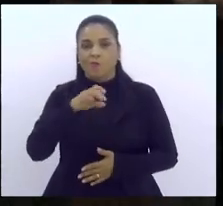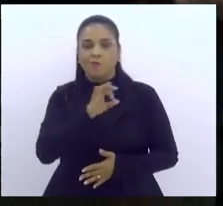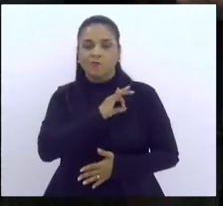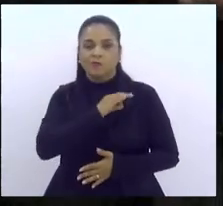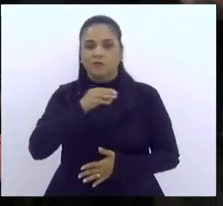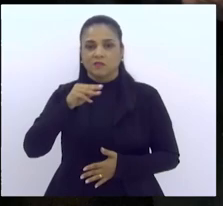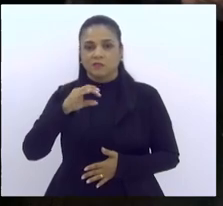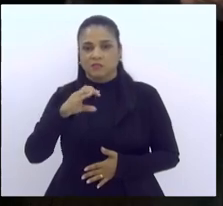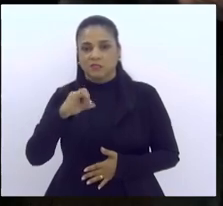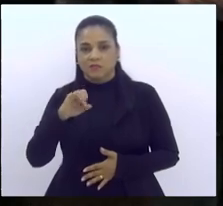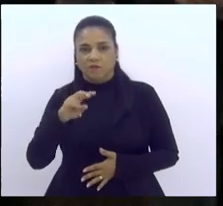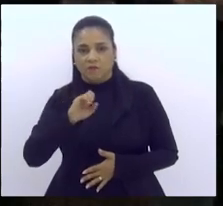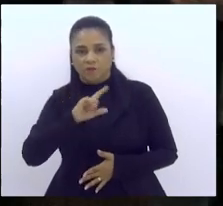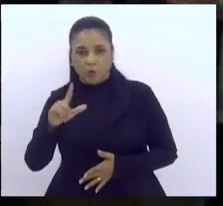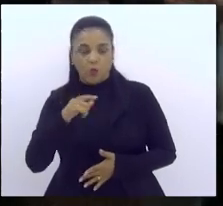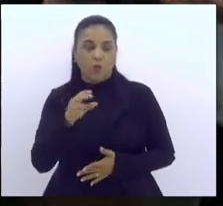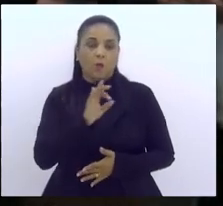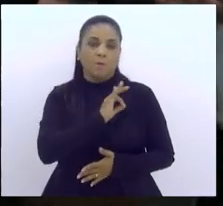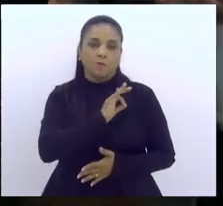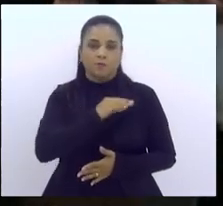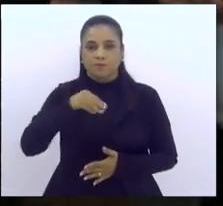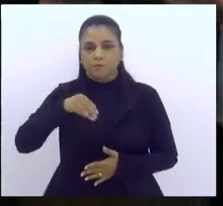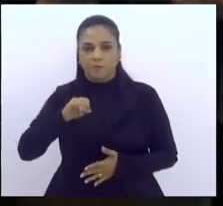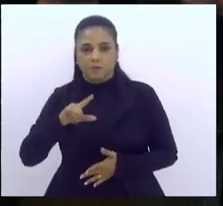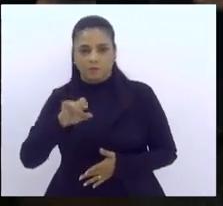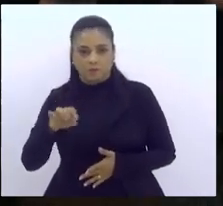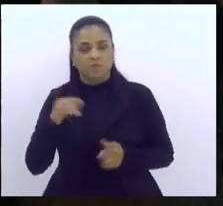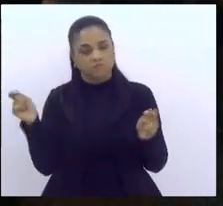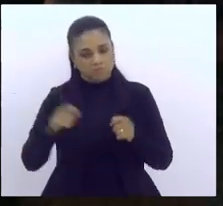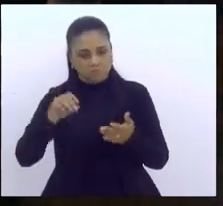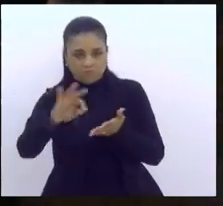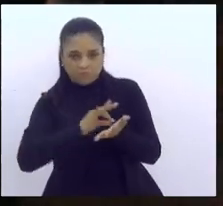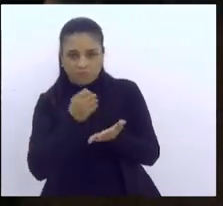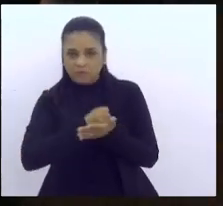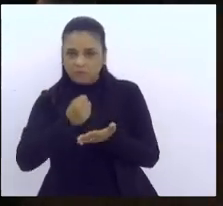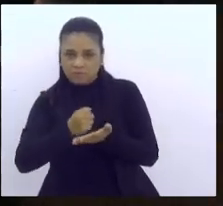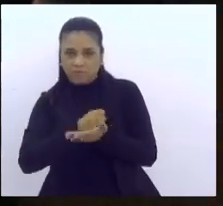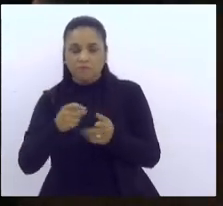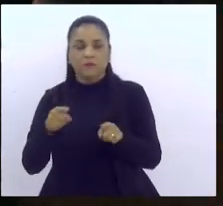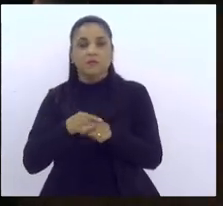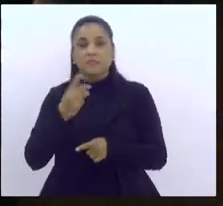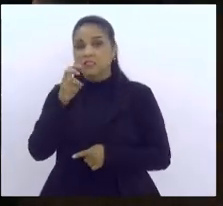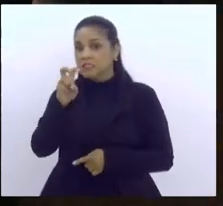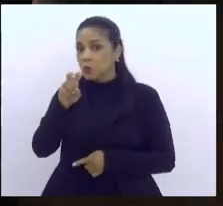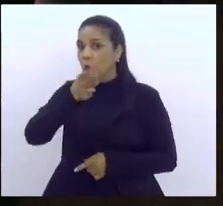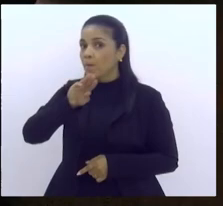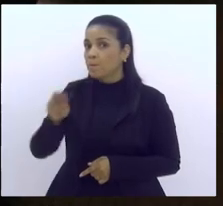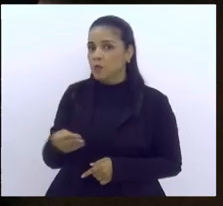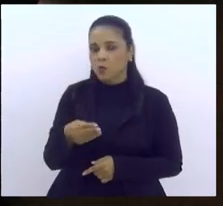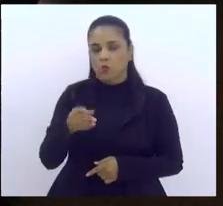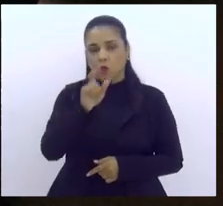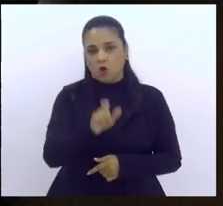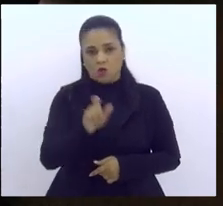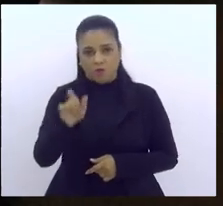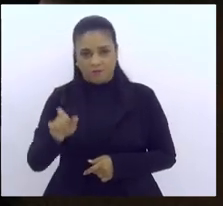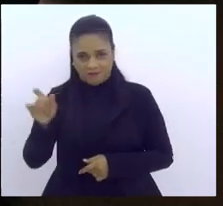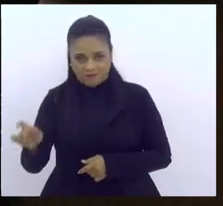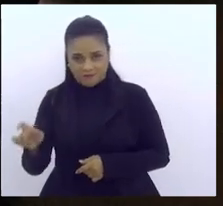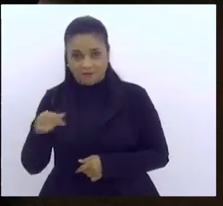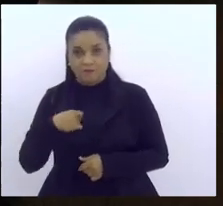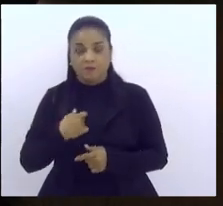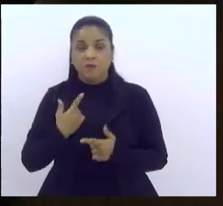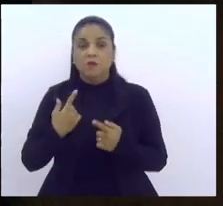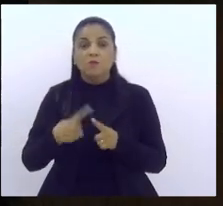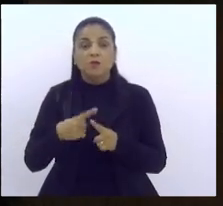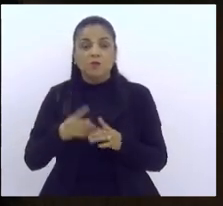cursos de formação, e dar ao Rio de Janeiro, em que pese o regime de recuperação, mais 5 mil policiais na rua. Por que não enfrentam os problemas? Por que